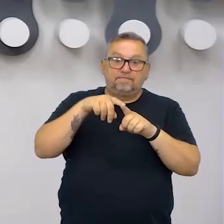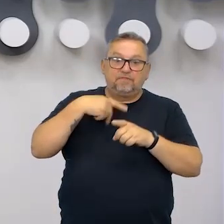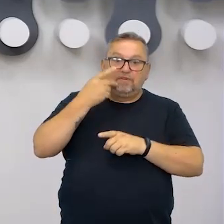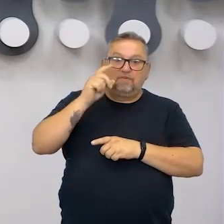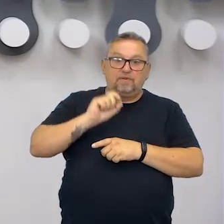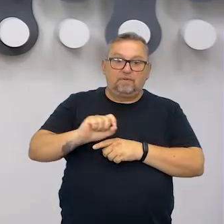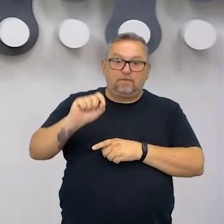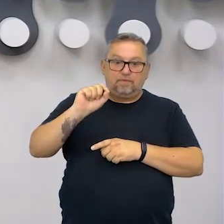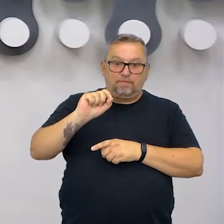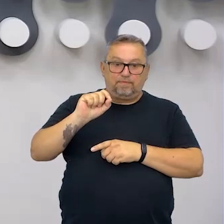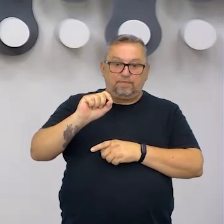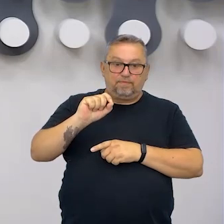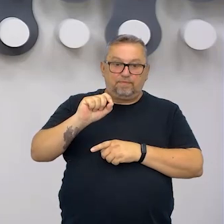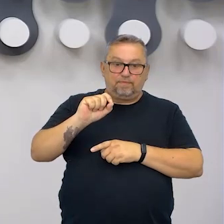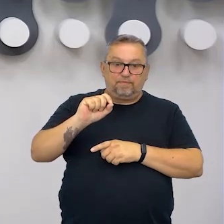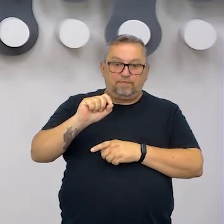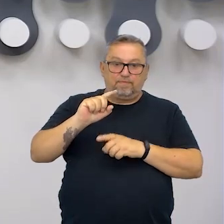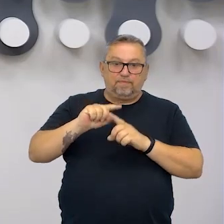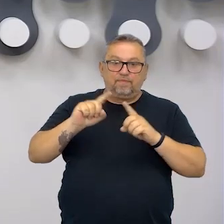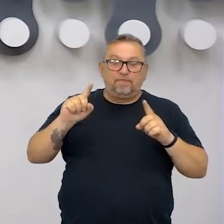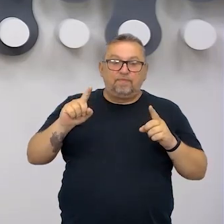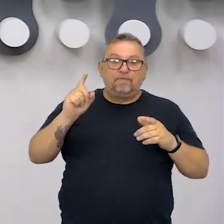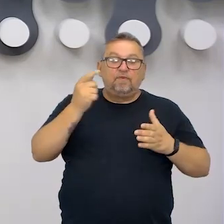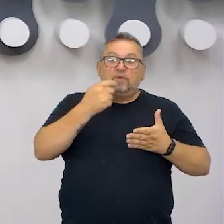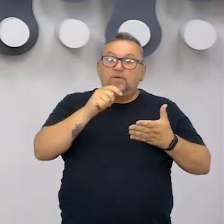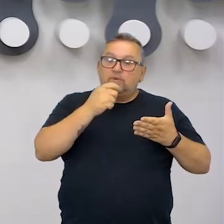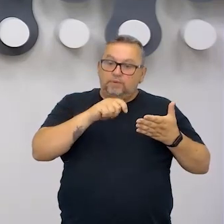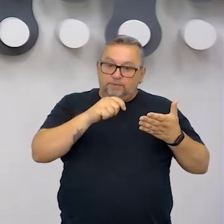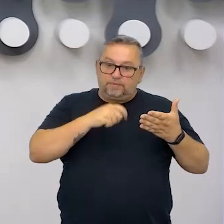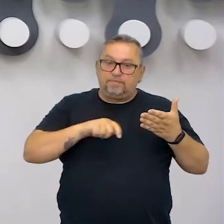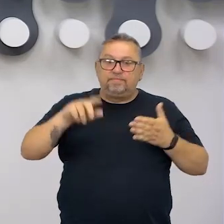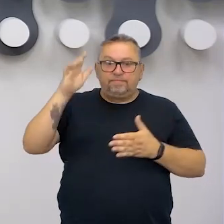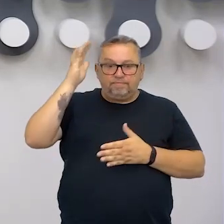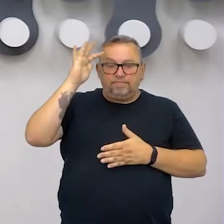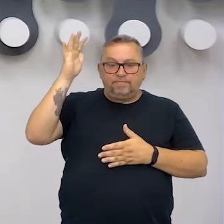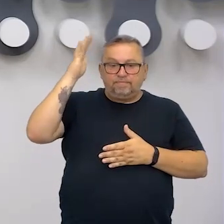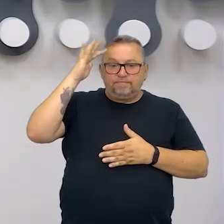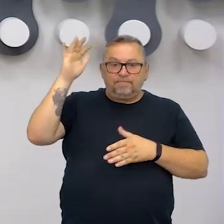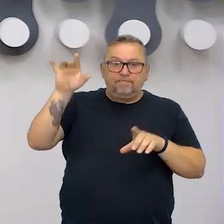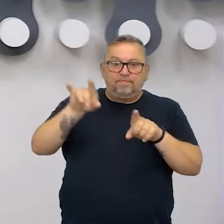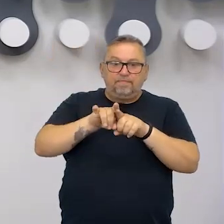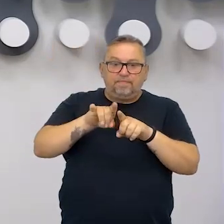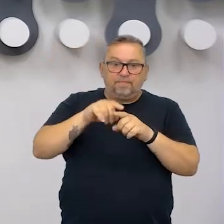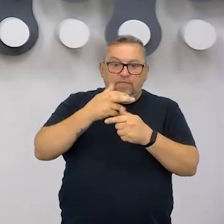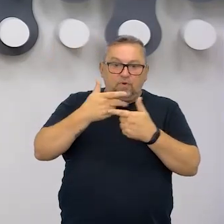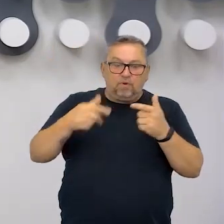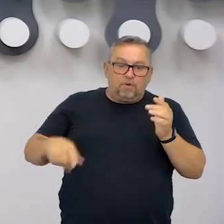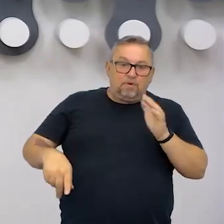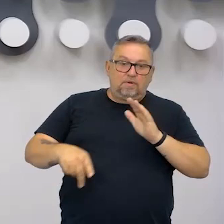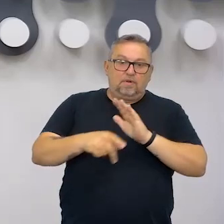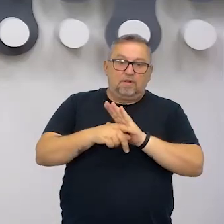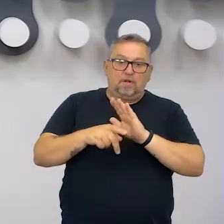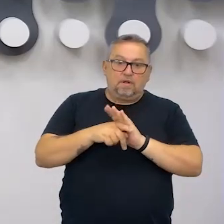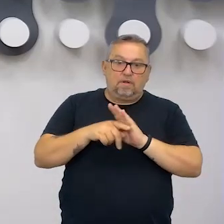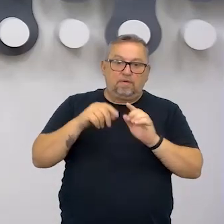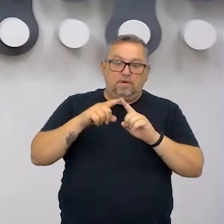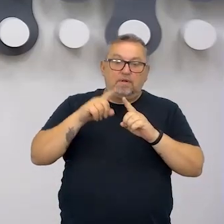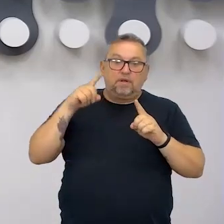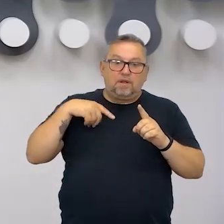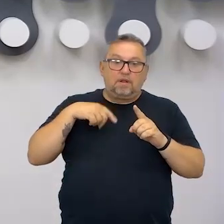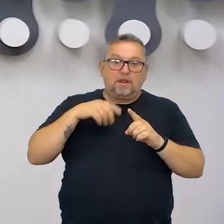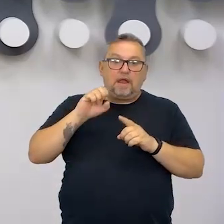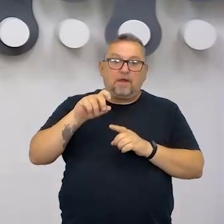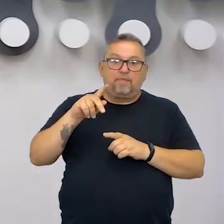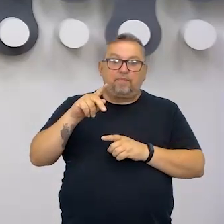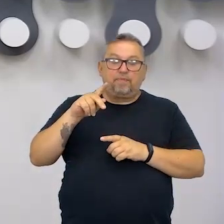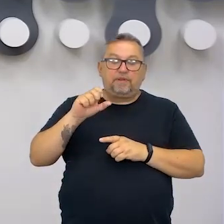respeito o escrito, né, filosófico sobre questões epistemológicas,